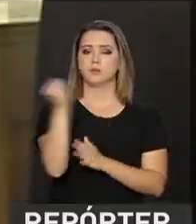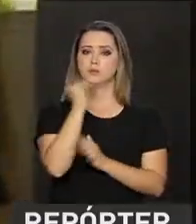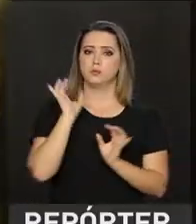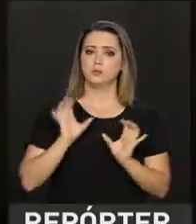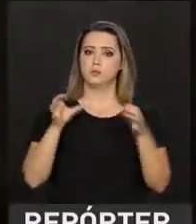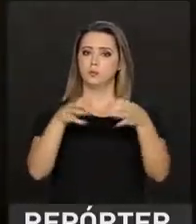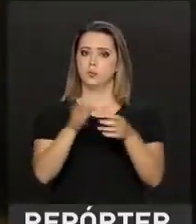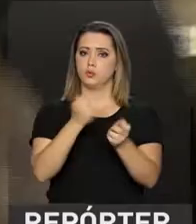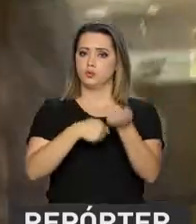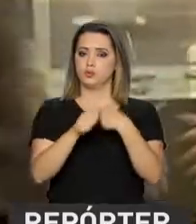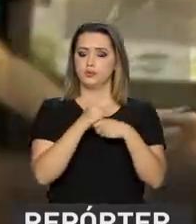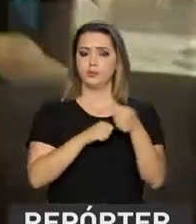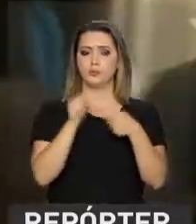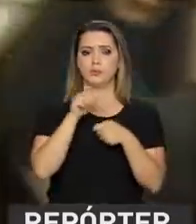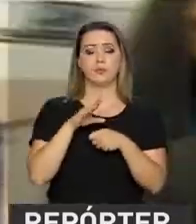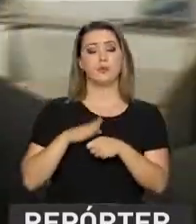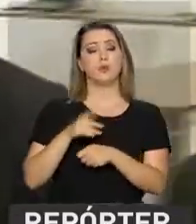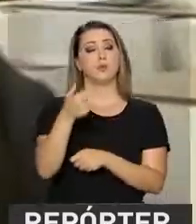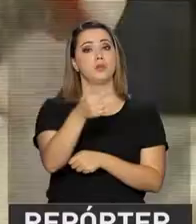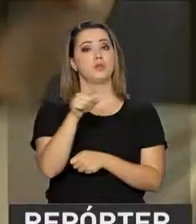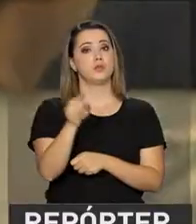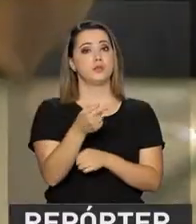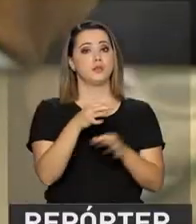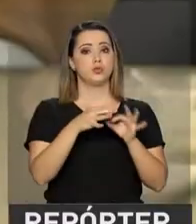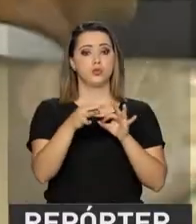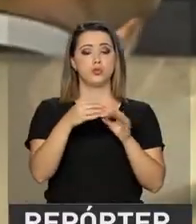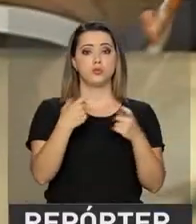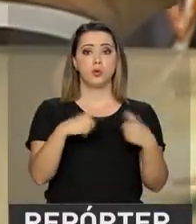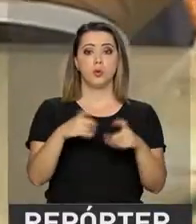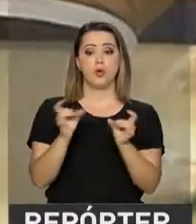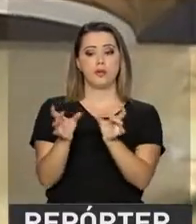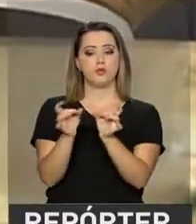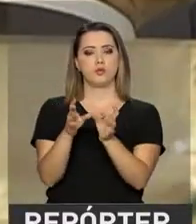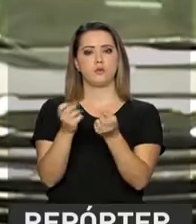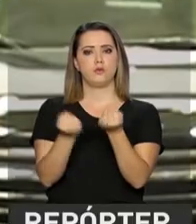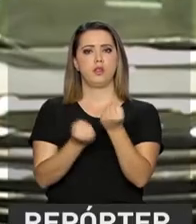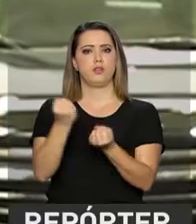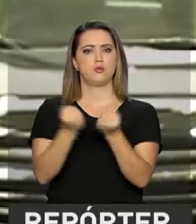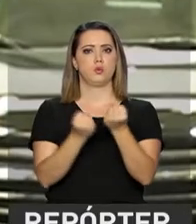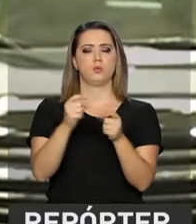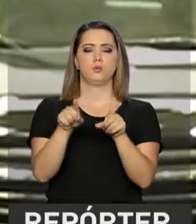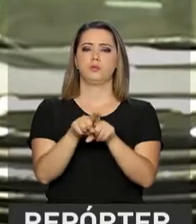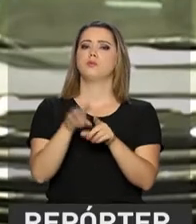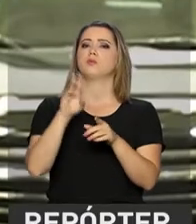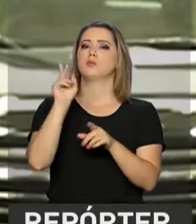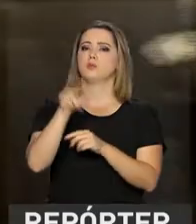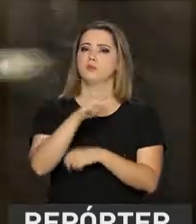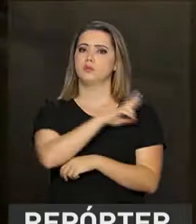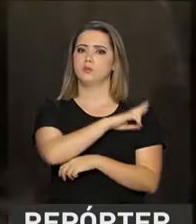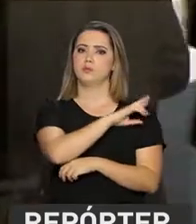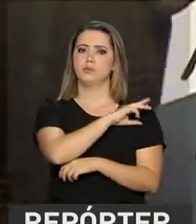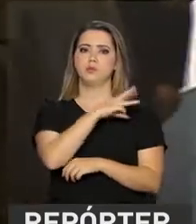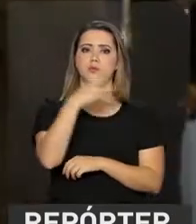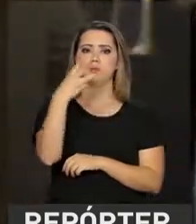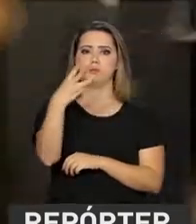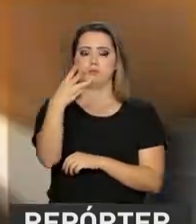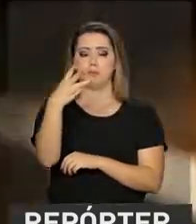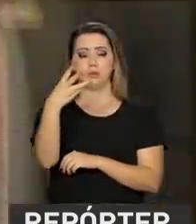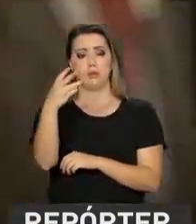segmento para a economia. São 7 mil concessionários em todo o Brasil, responsáveis por 305 mil empregos diretos